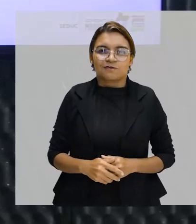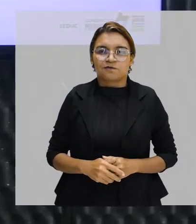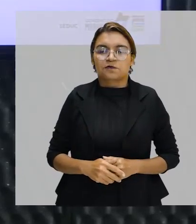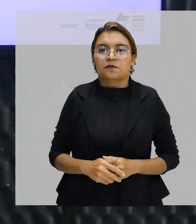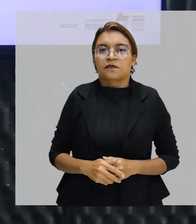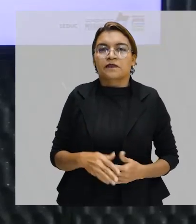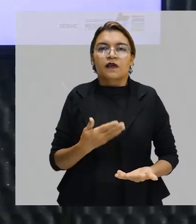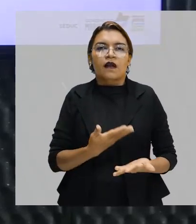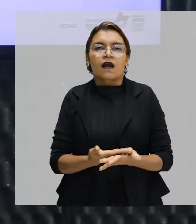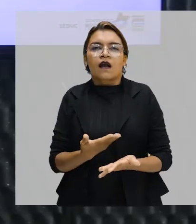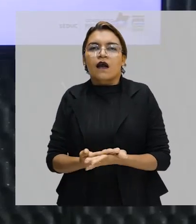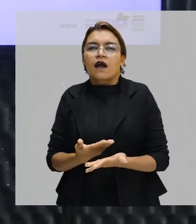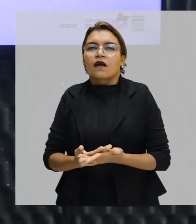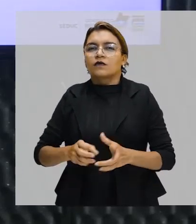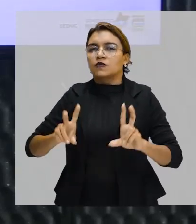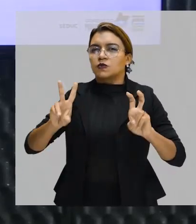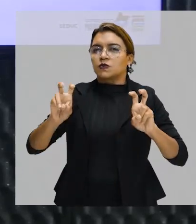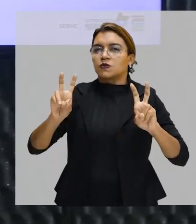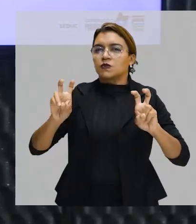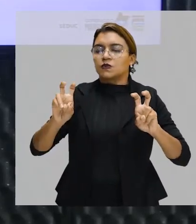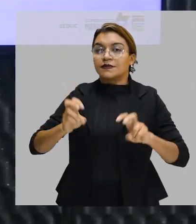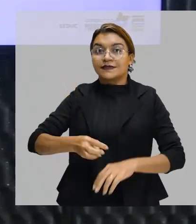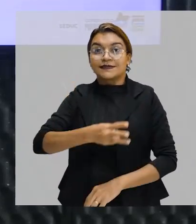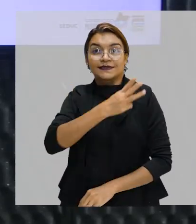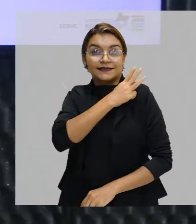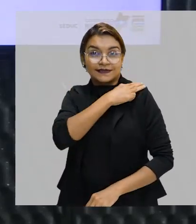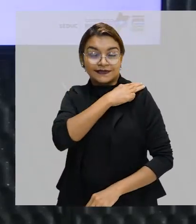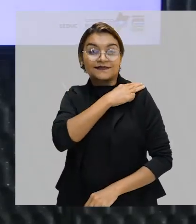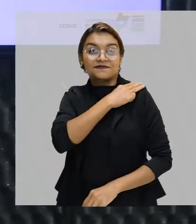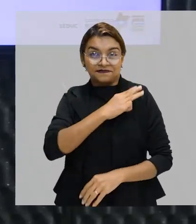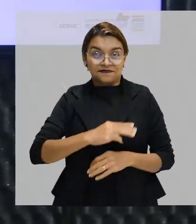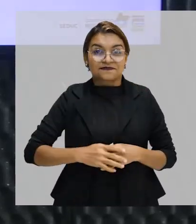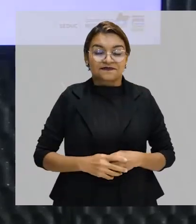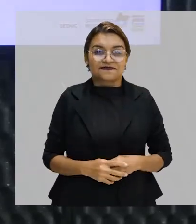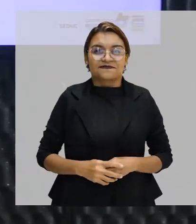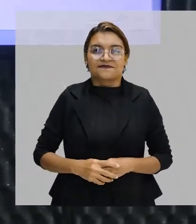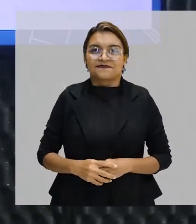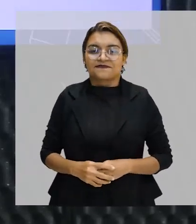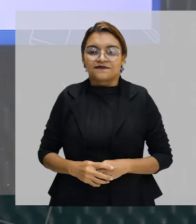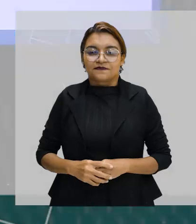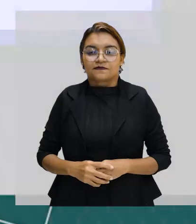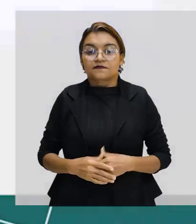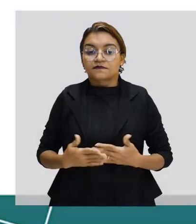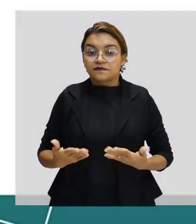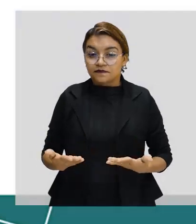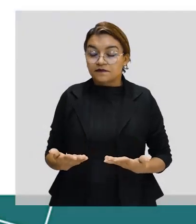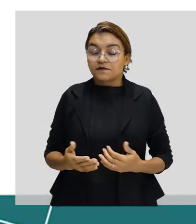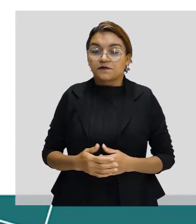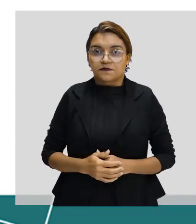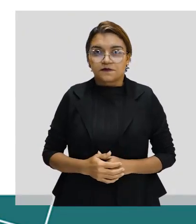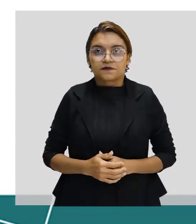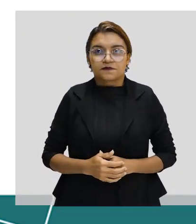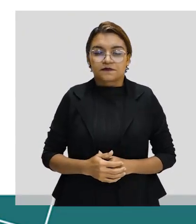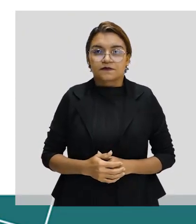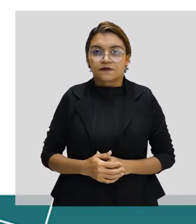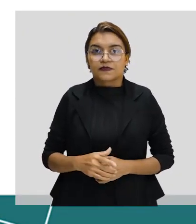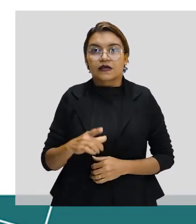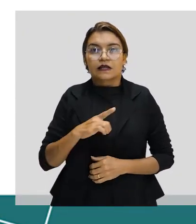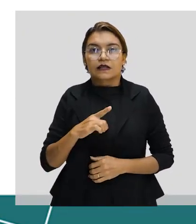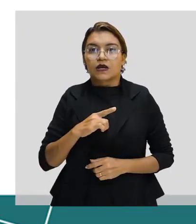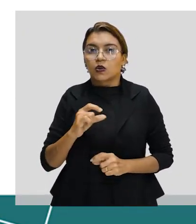Estamos em uma série de aulas relacionadas ao terceiro ano do ensino médio. Bom, turminha, estamos fazendo um